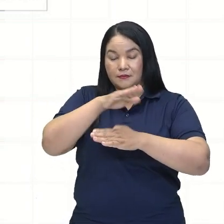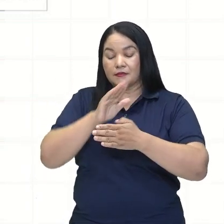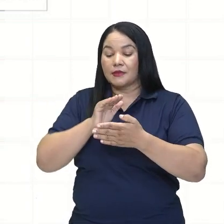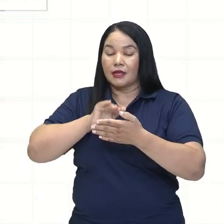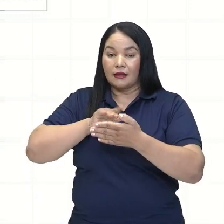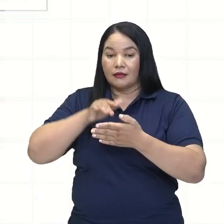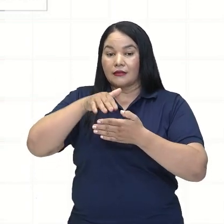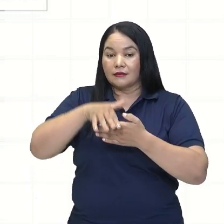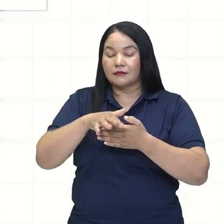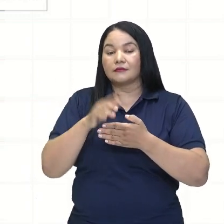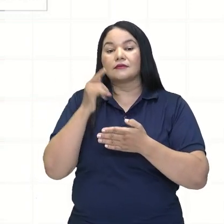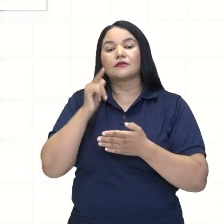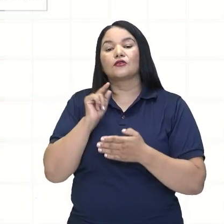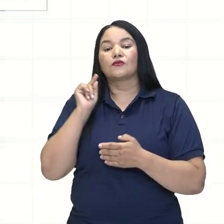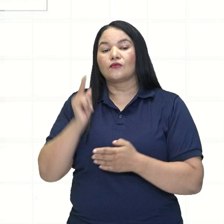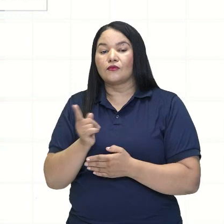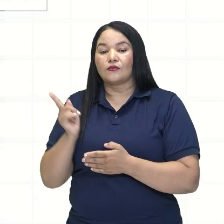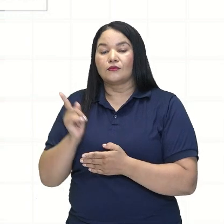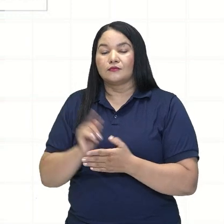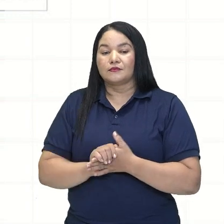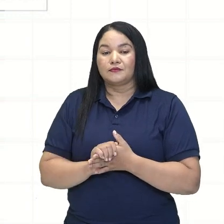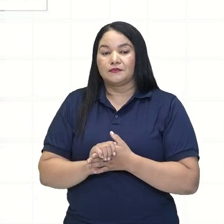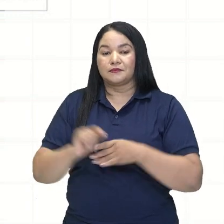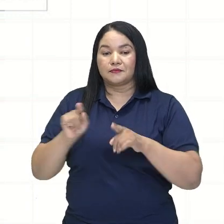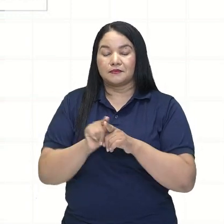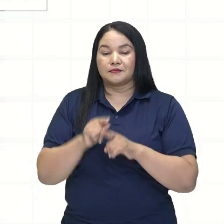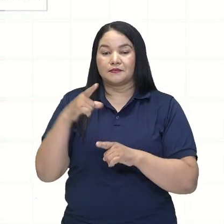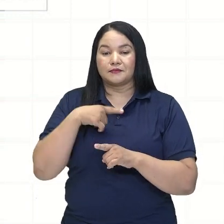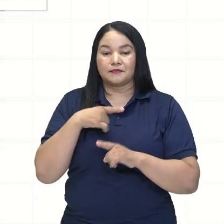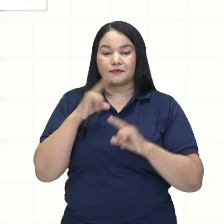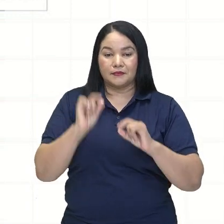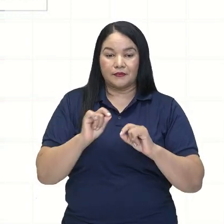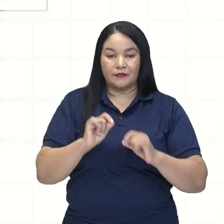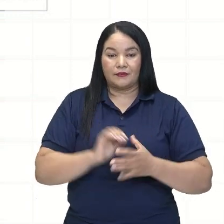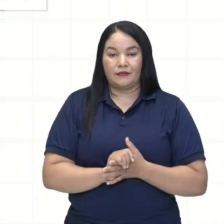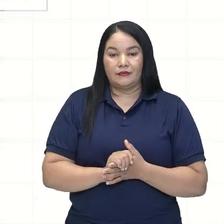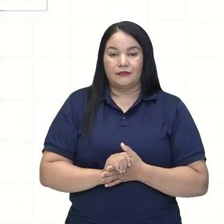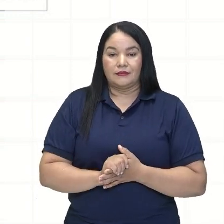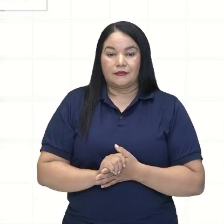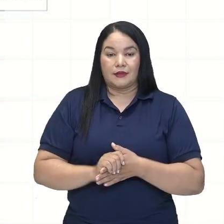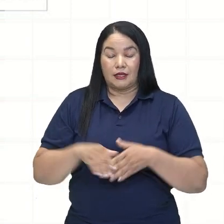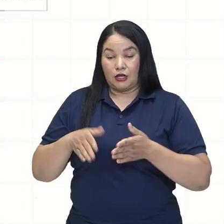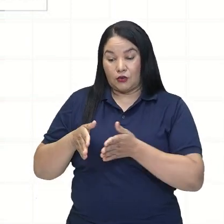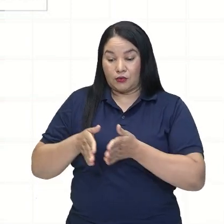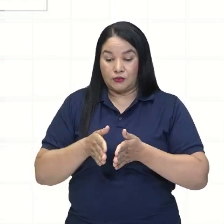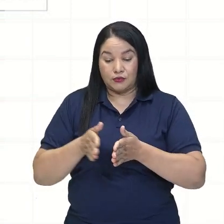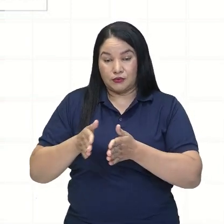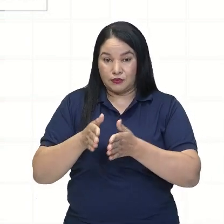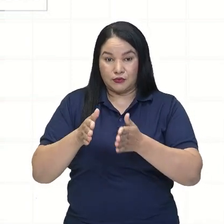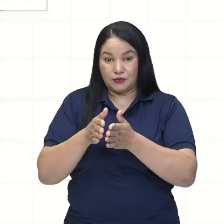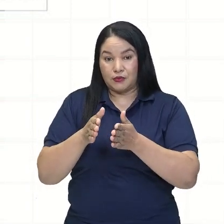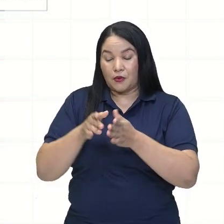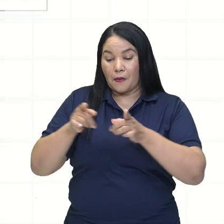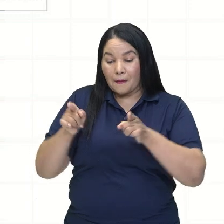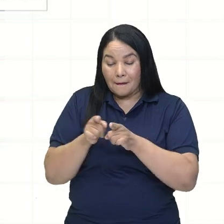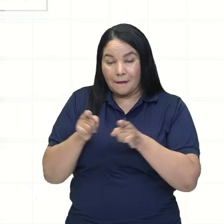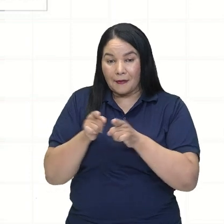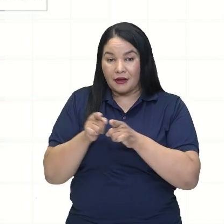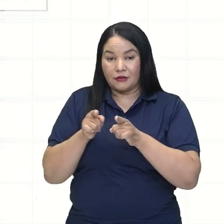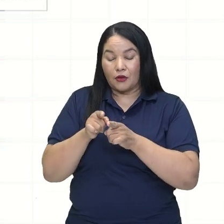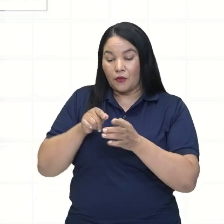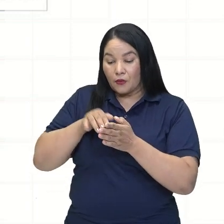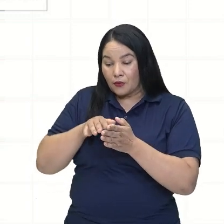observa aí na imagem. Nós temos aqui também, olha, o afluente, tá bom? Que é um rio menor que deságua no